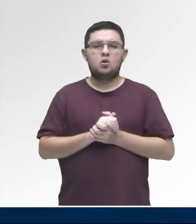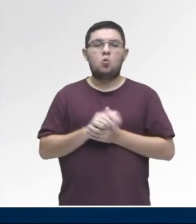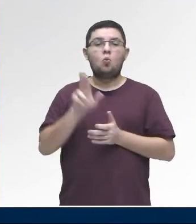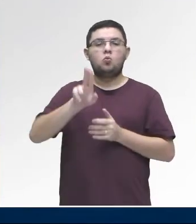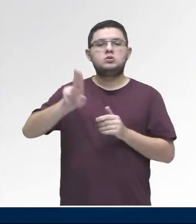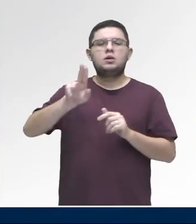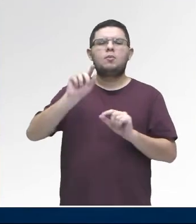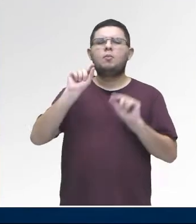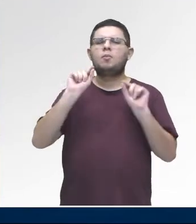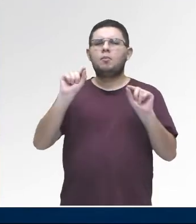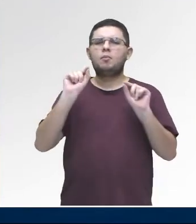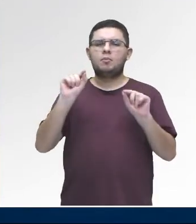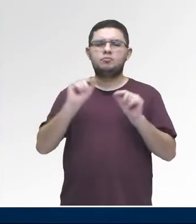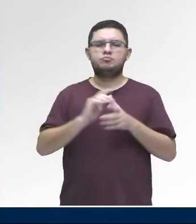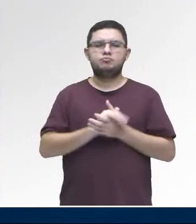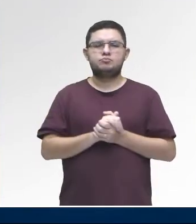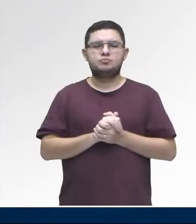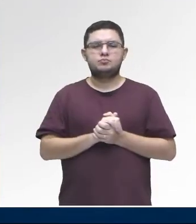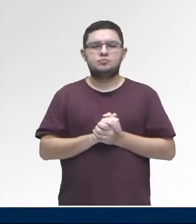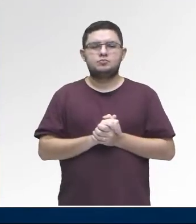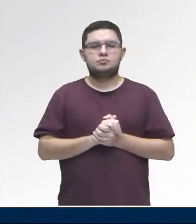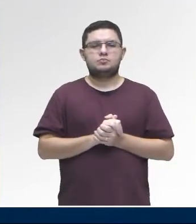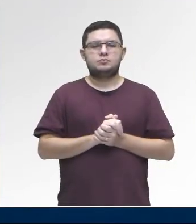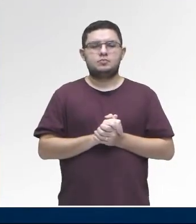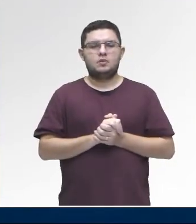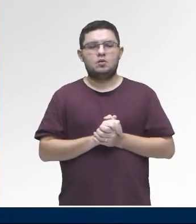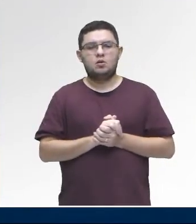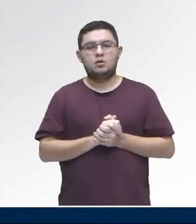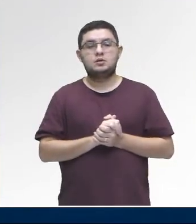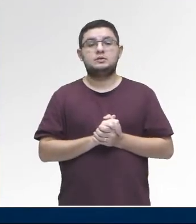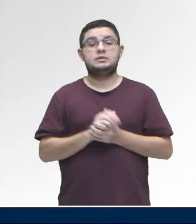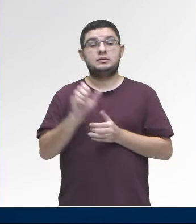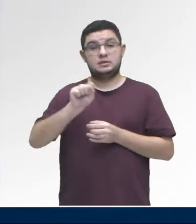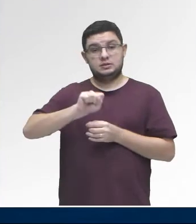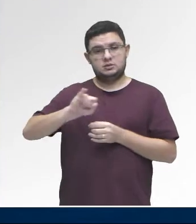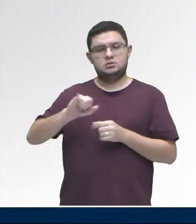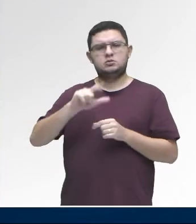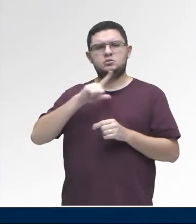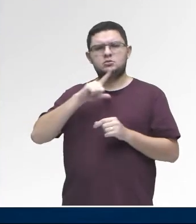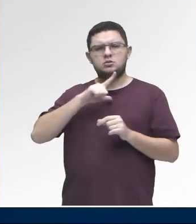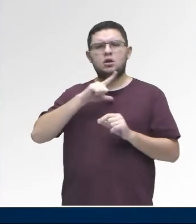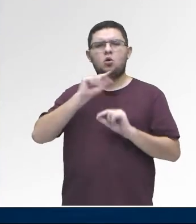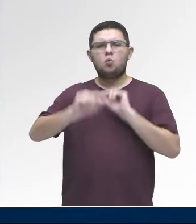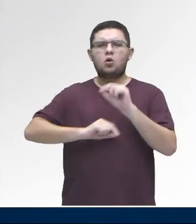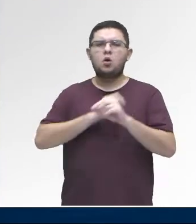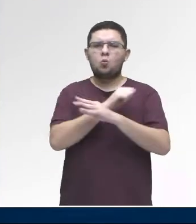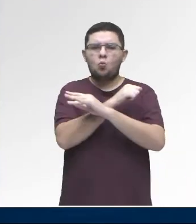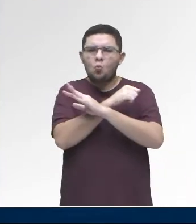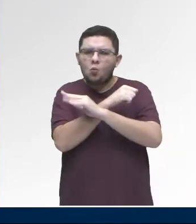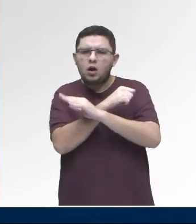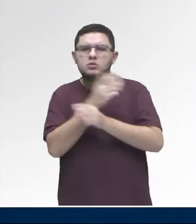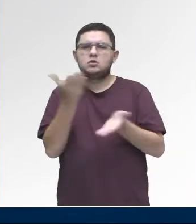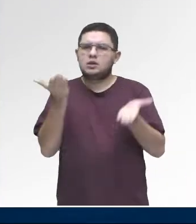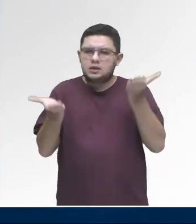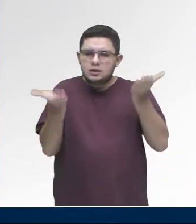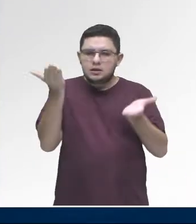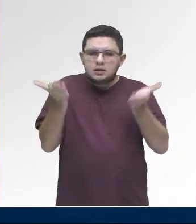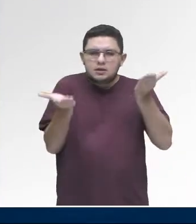utilizada quando você tiver um ácido, tá? No equilíbrio, e